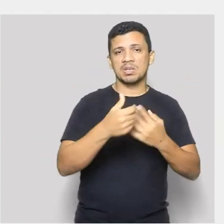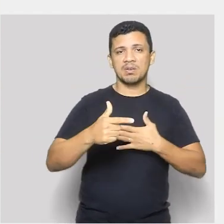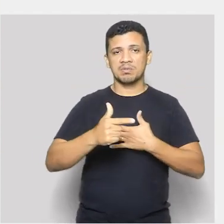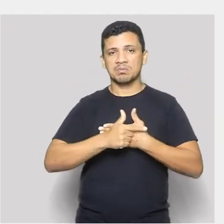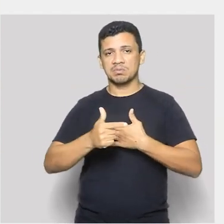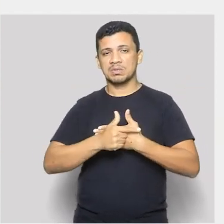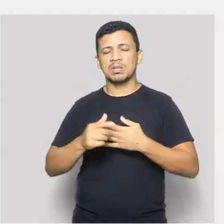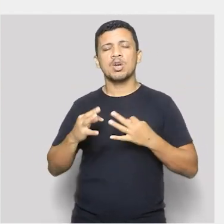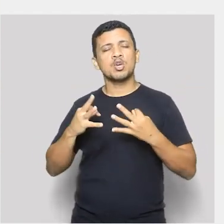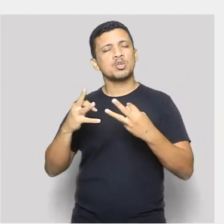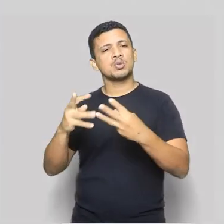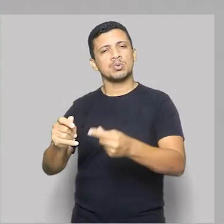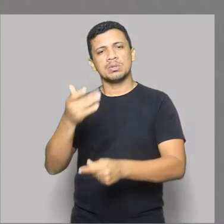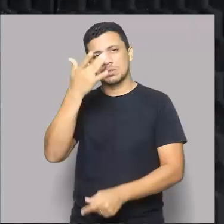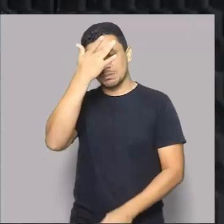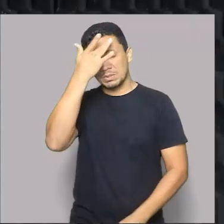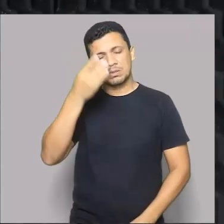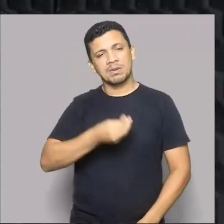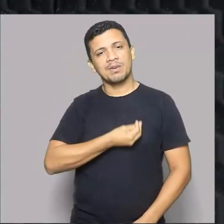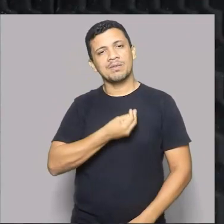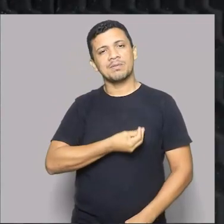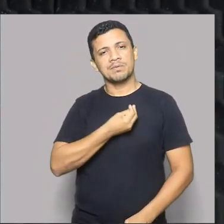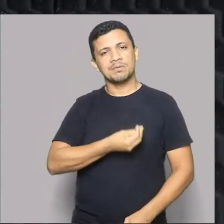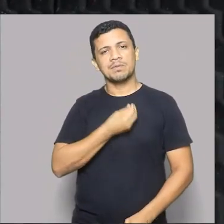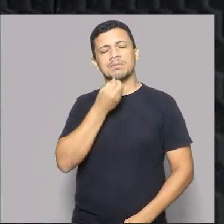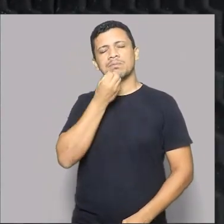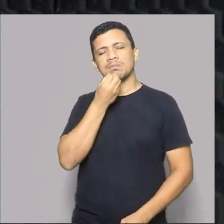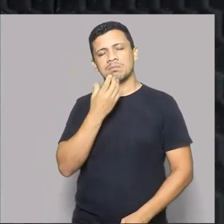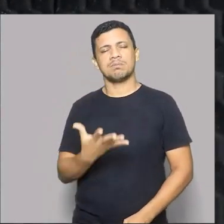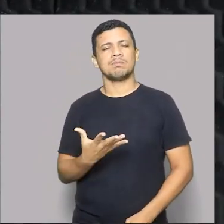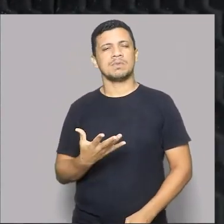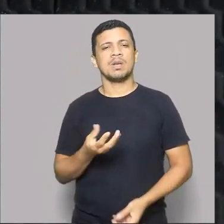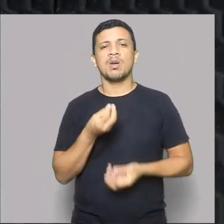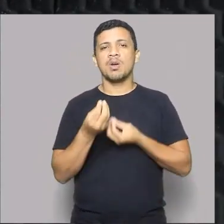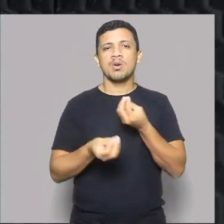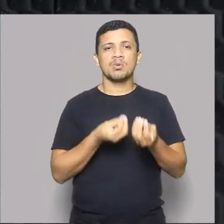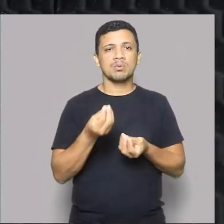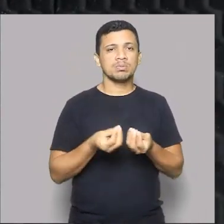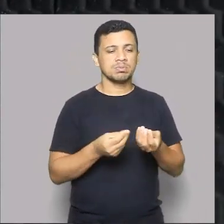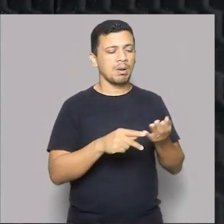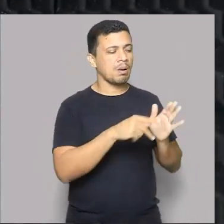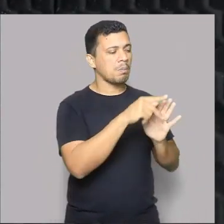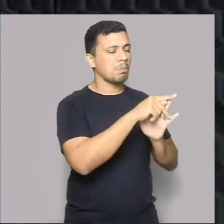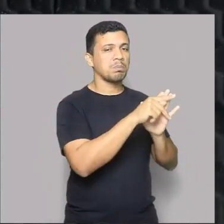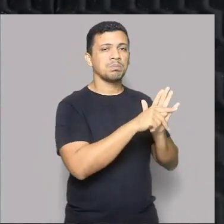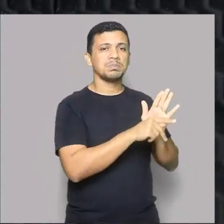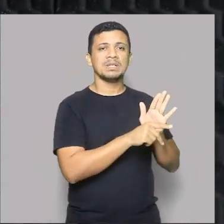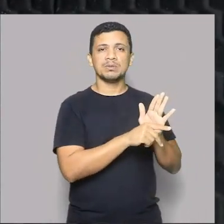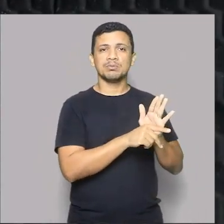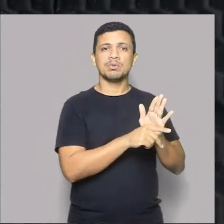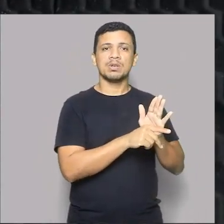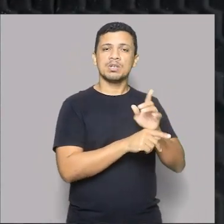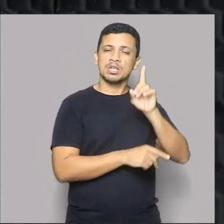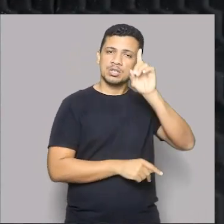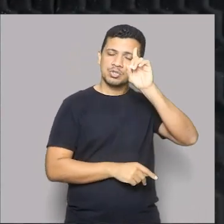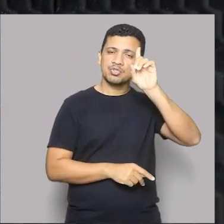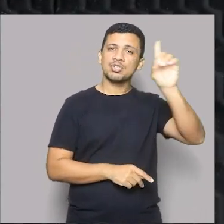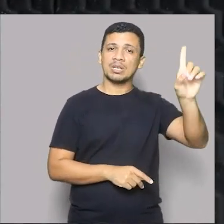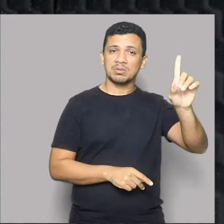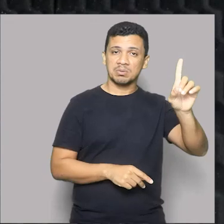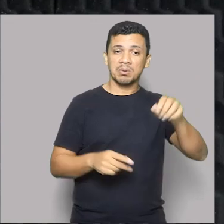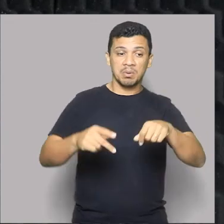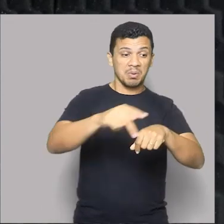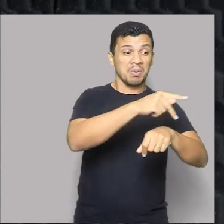seus habitantes. E aí, esse plano diretor, por ser mais fácil e dado o país ser